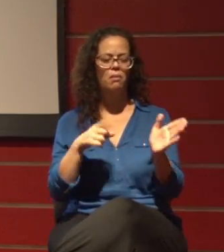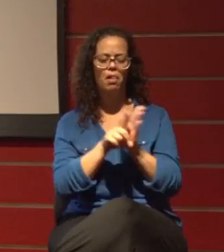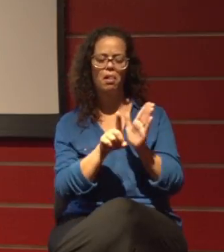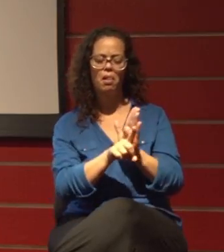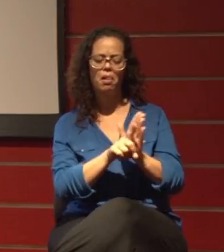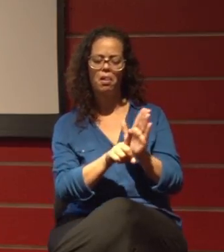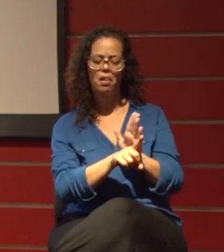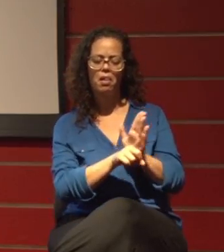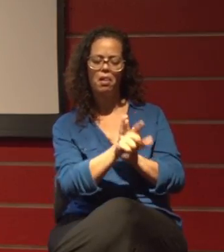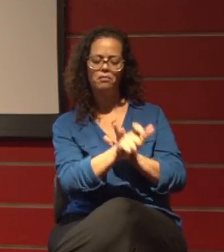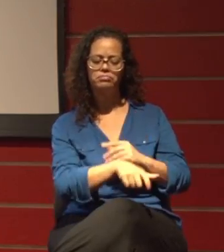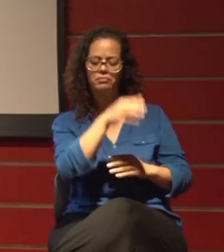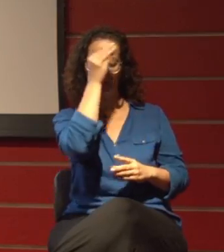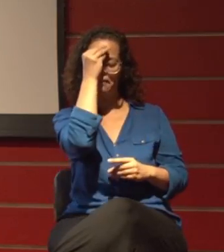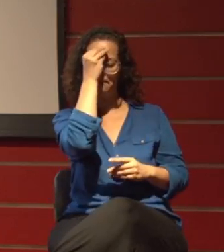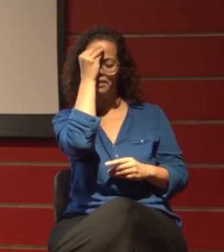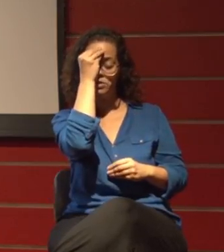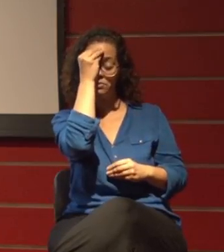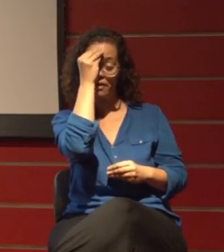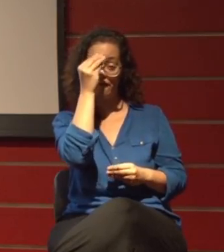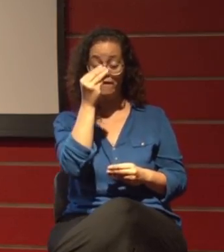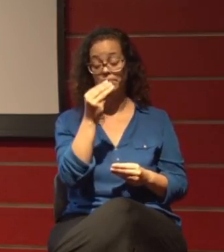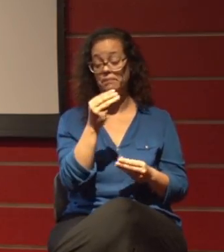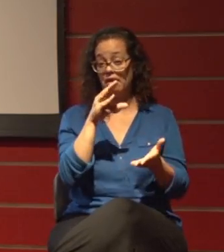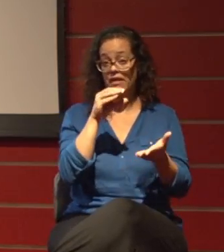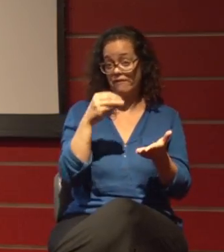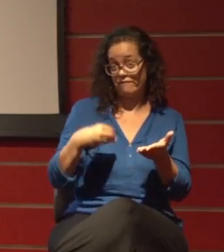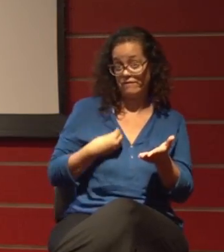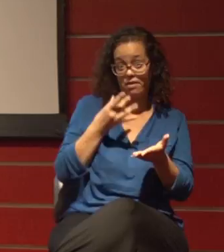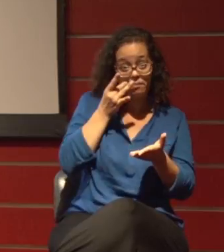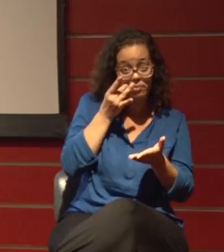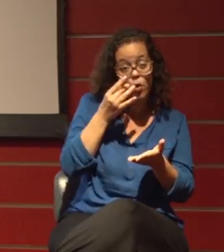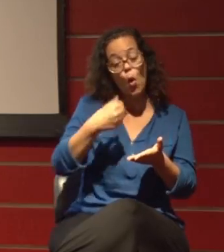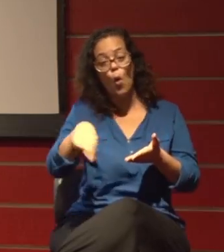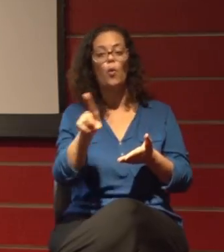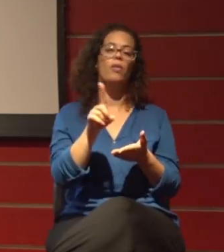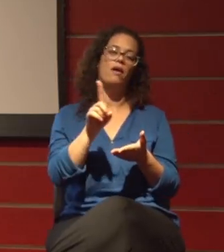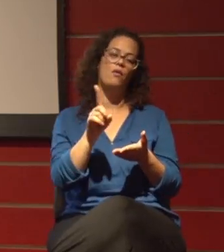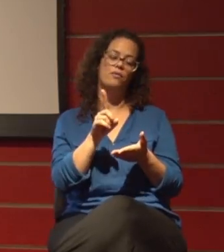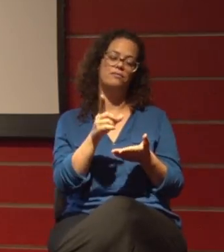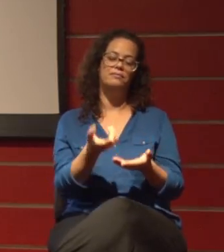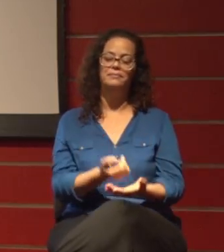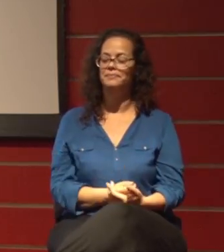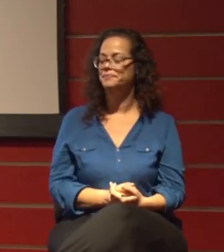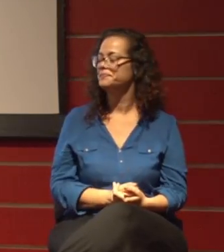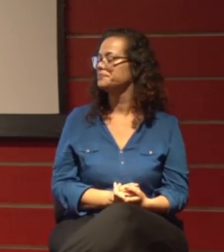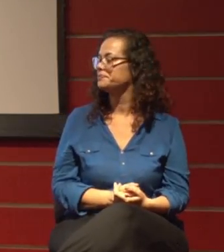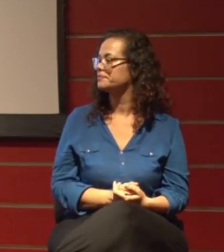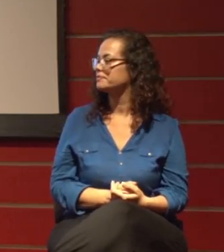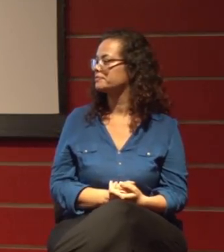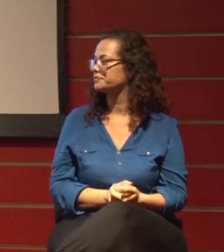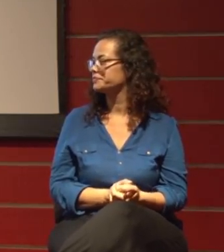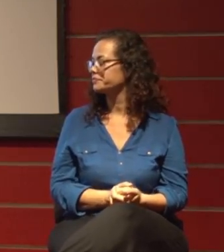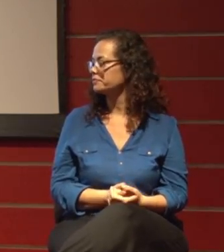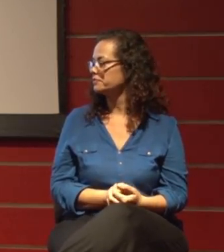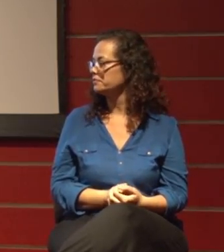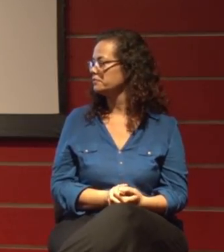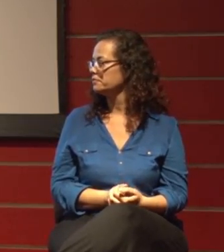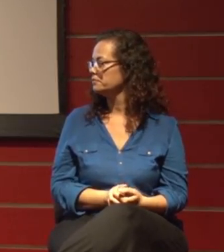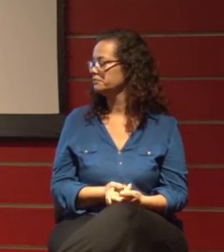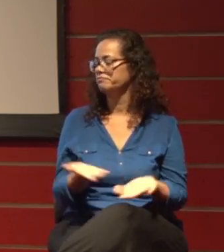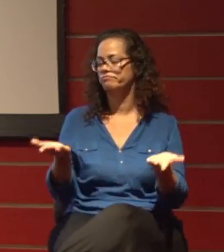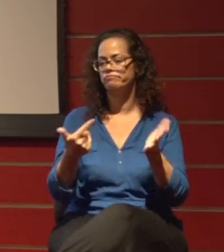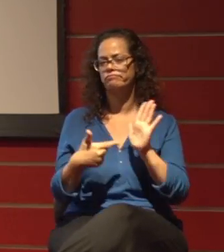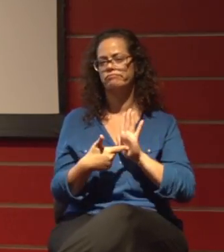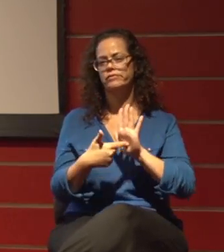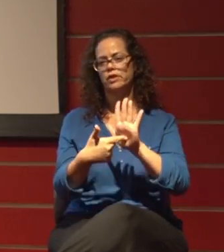saber de um personagem real né Obrigado eh eu trouxe